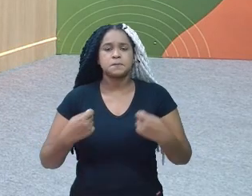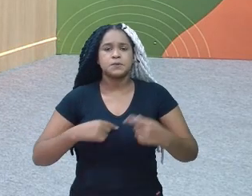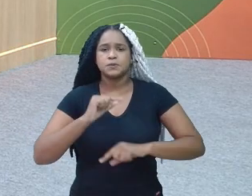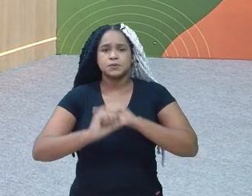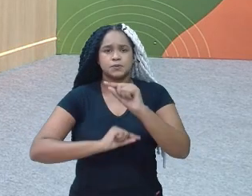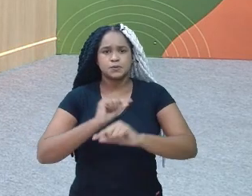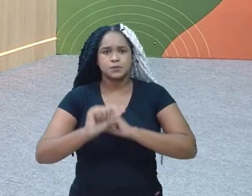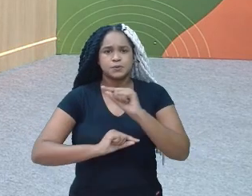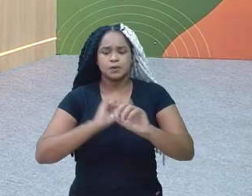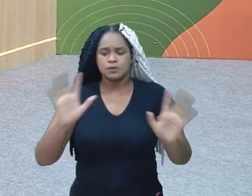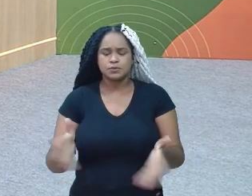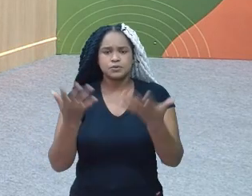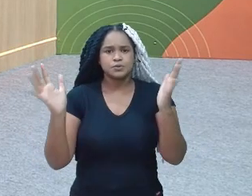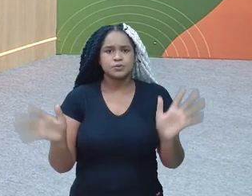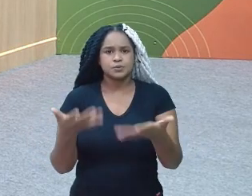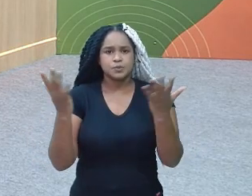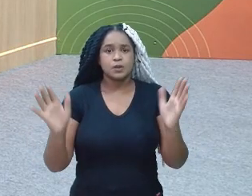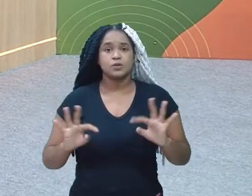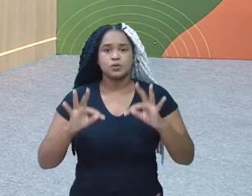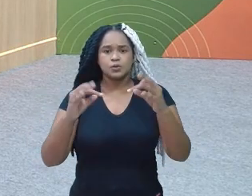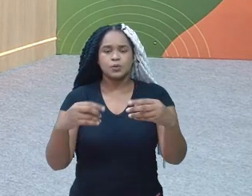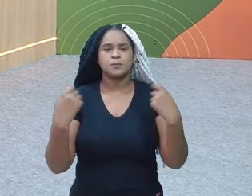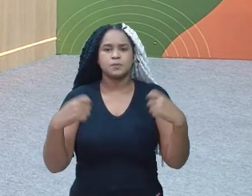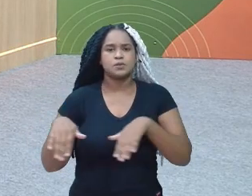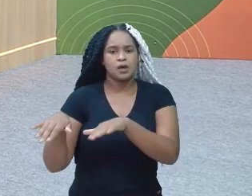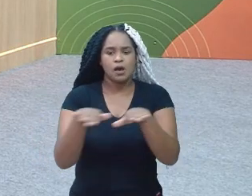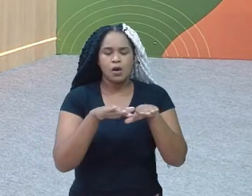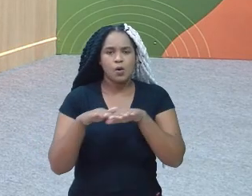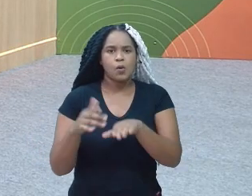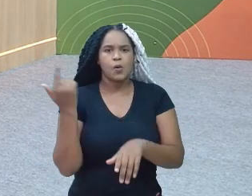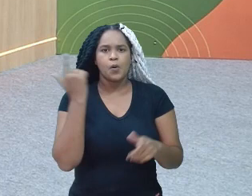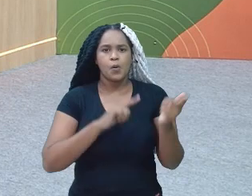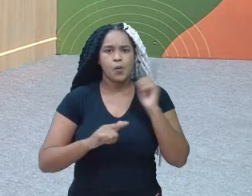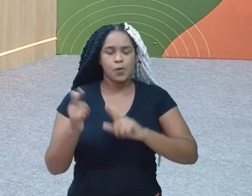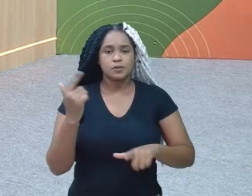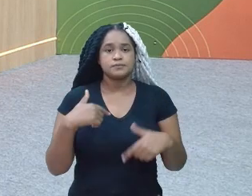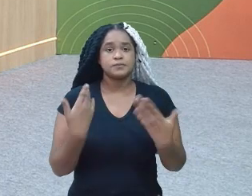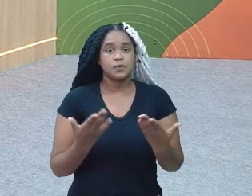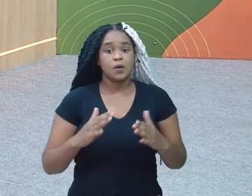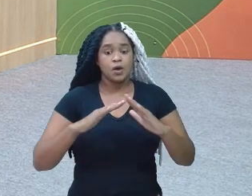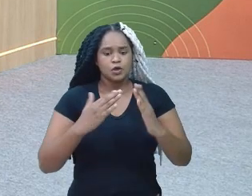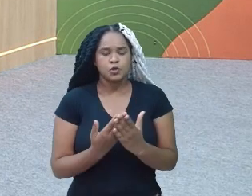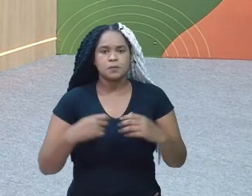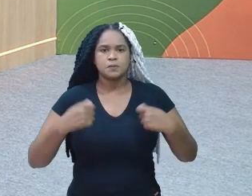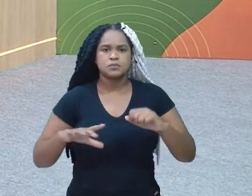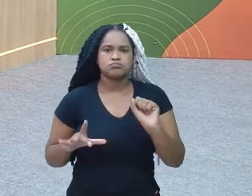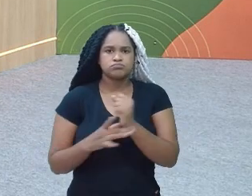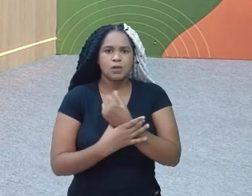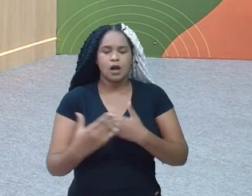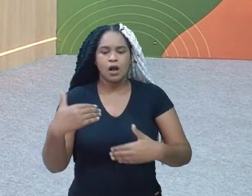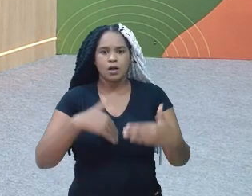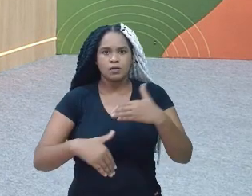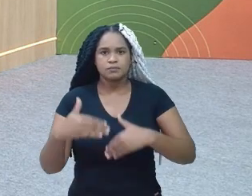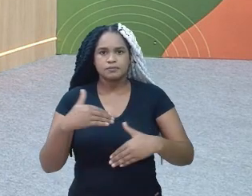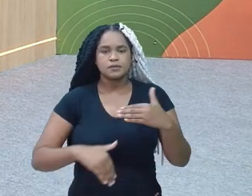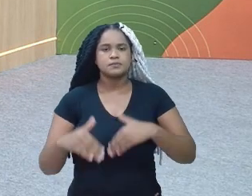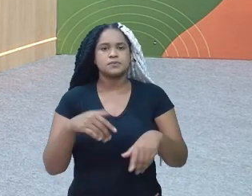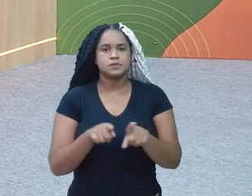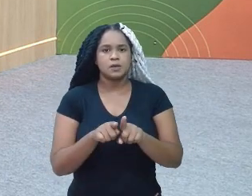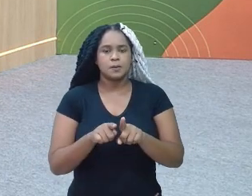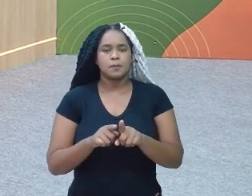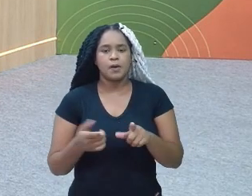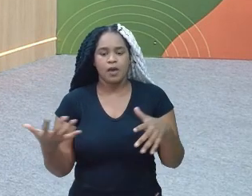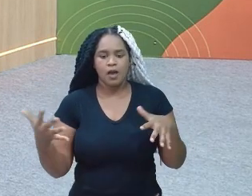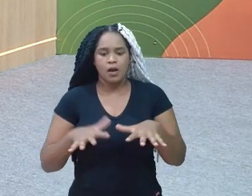ser contemplada por todos. Então, a escola está para garantir o acesso e a permanência. Então, se